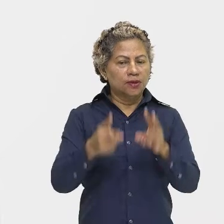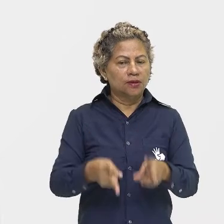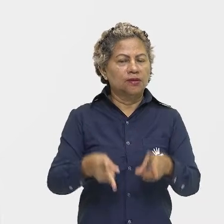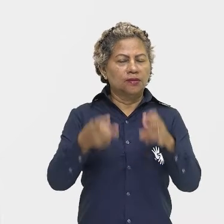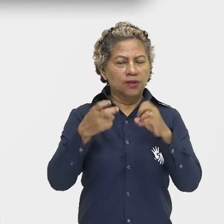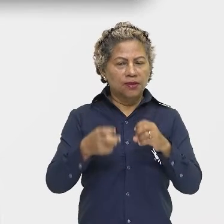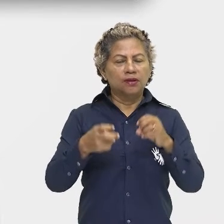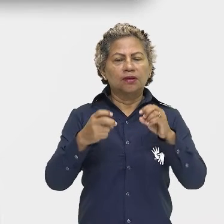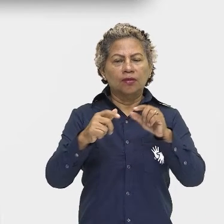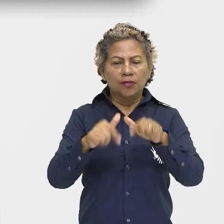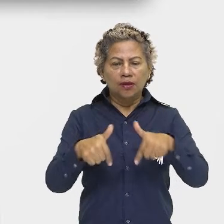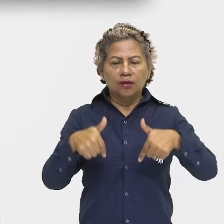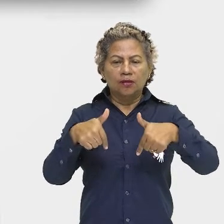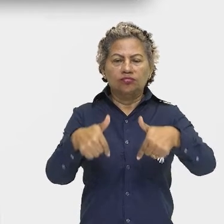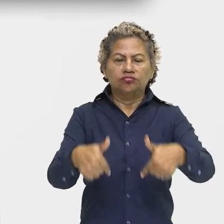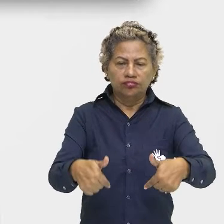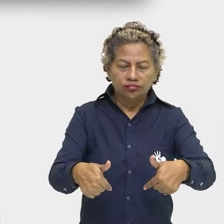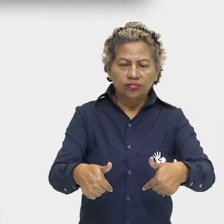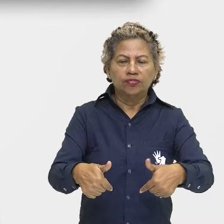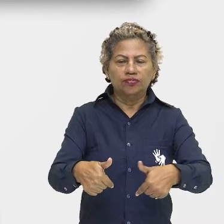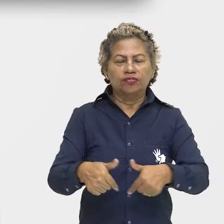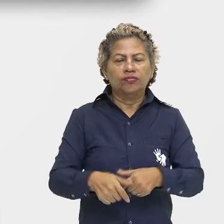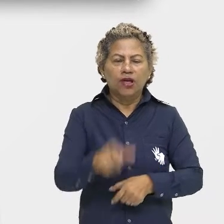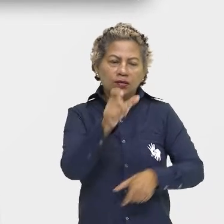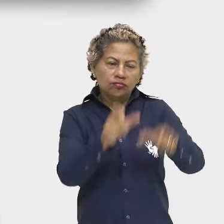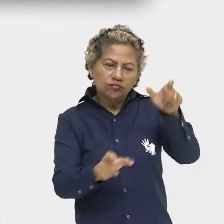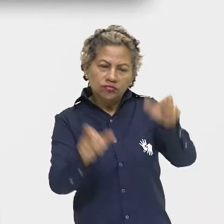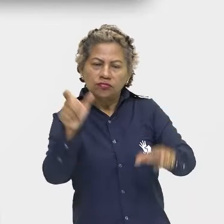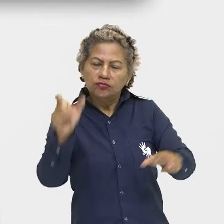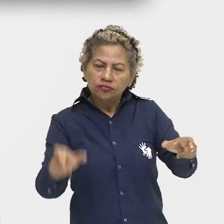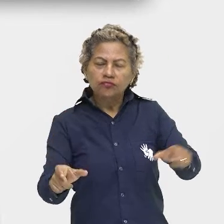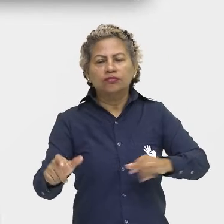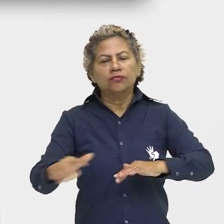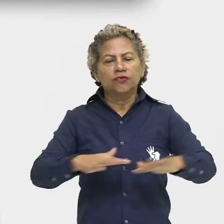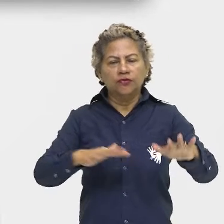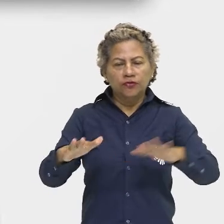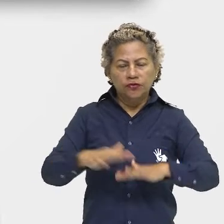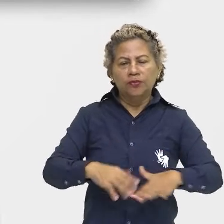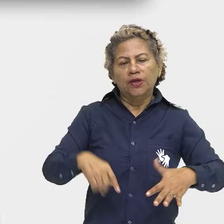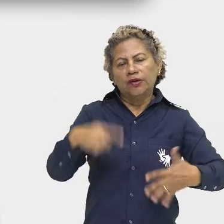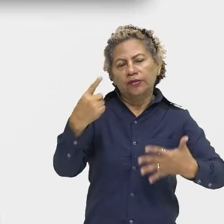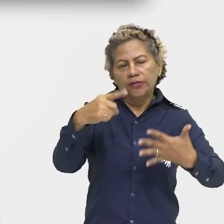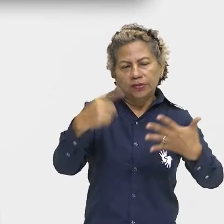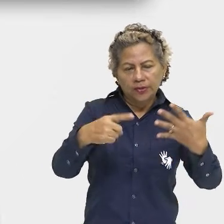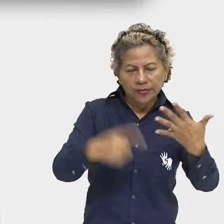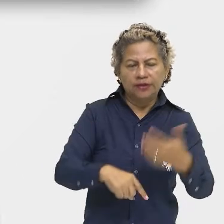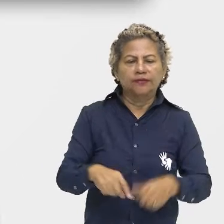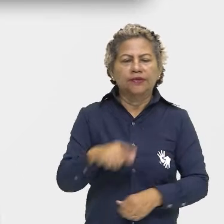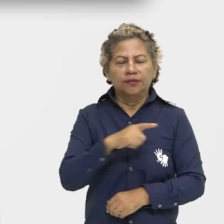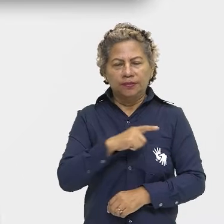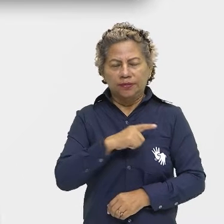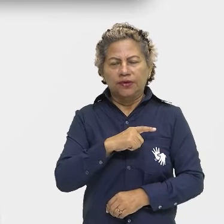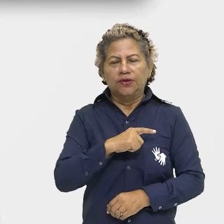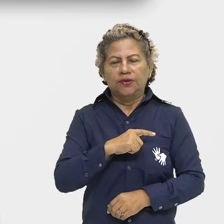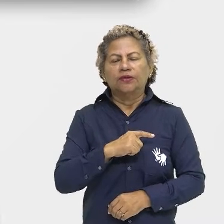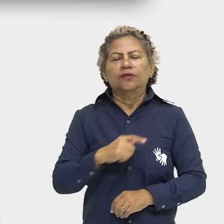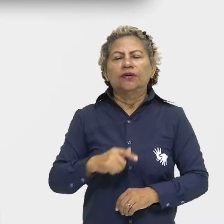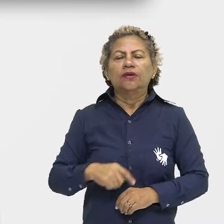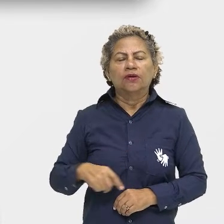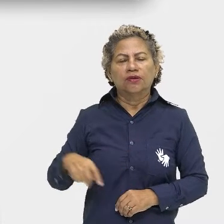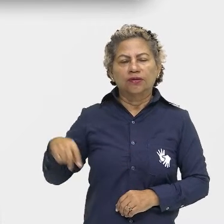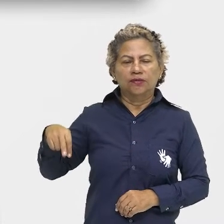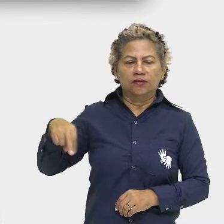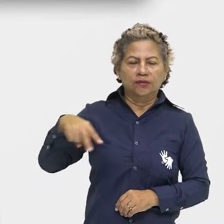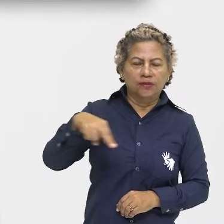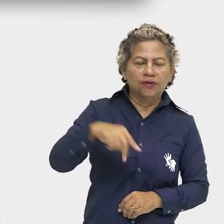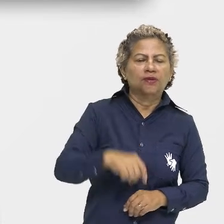ações, o nosso movimento pode ser da seguinte maneira: ele pode ser um movimento de locomoção,